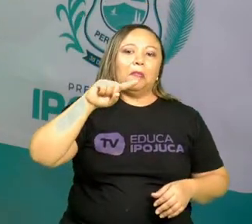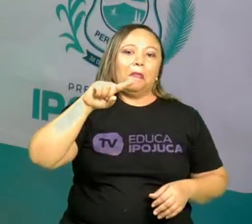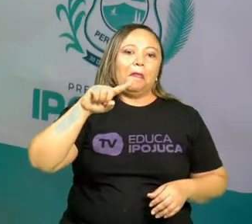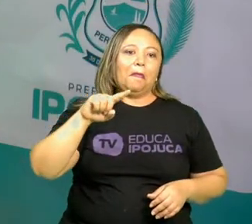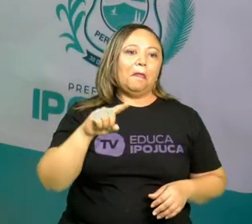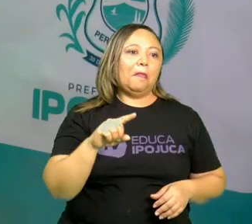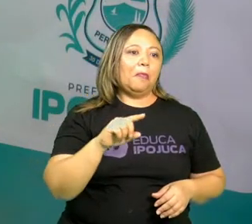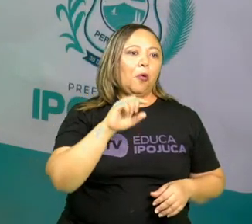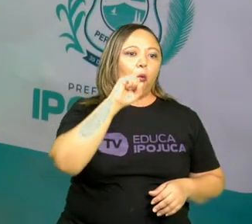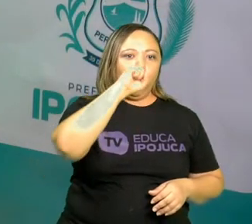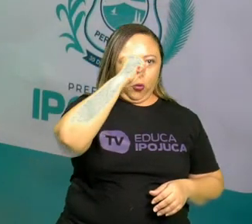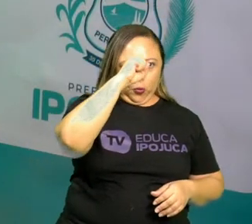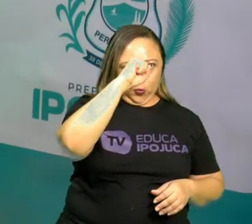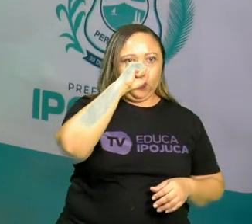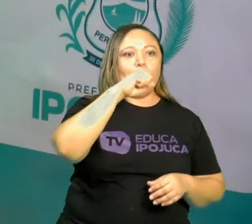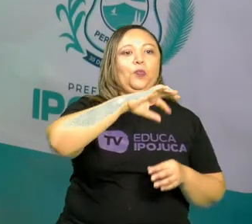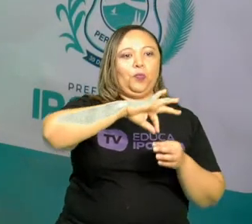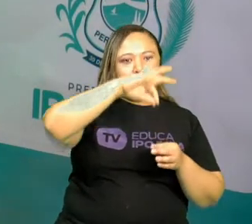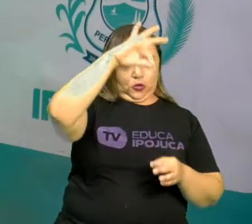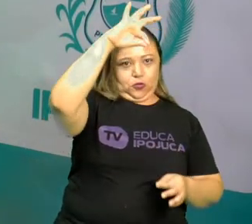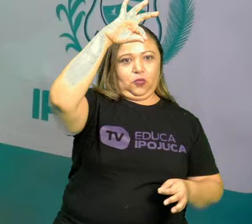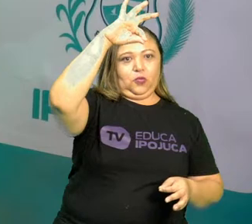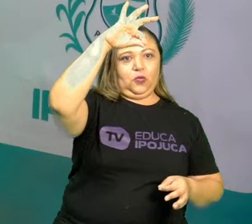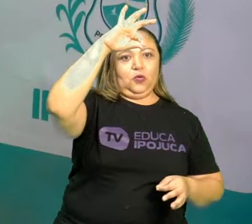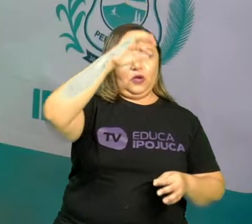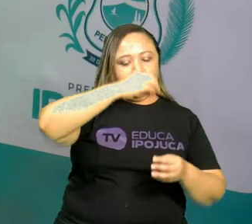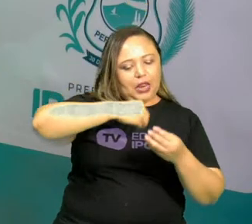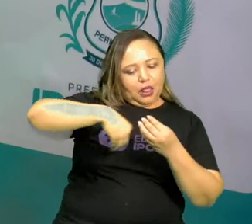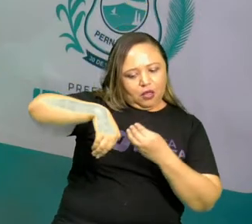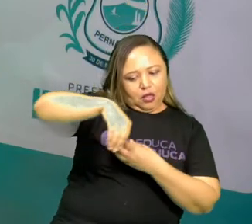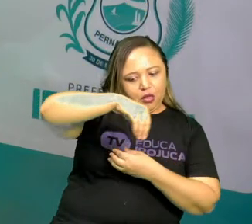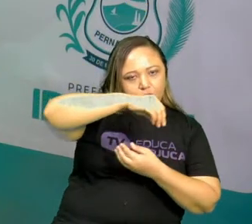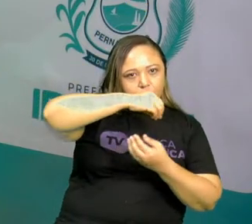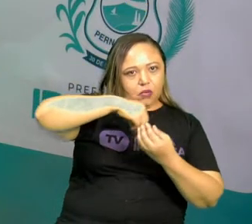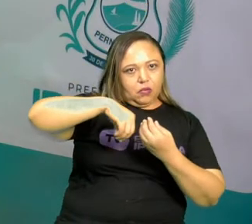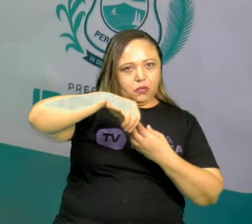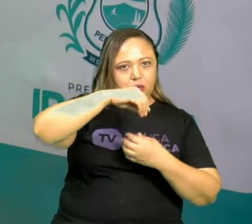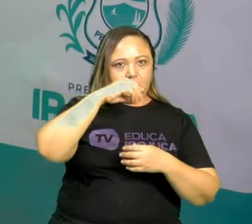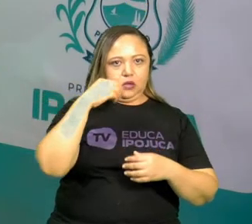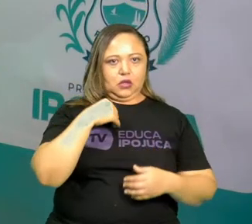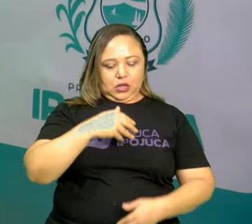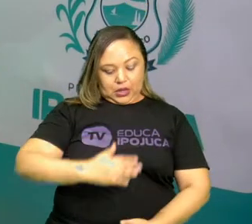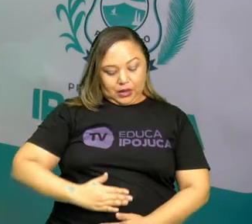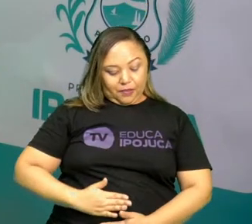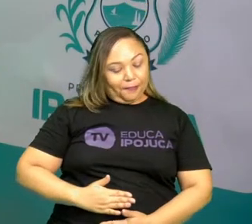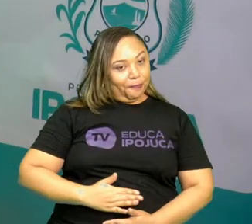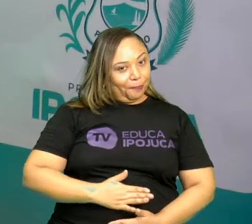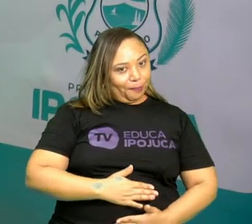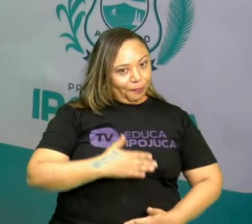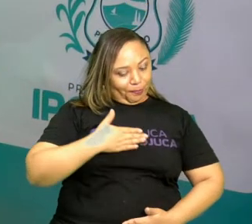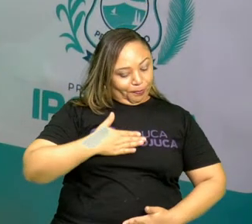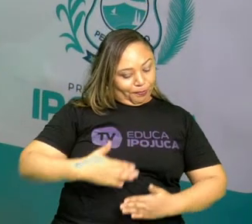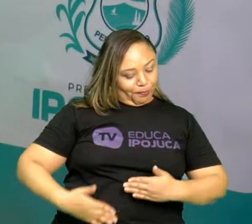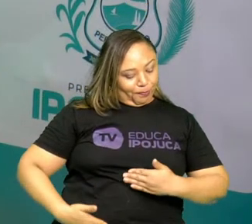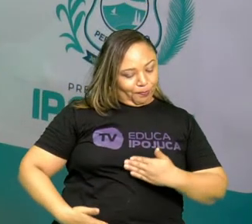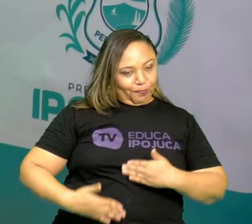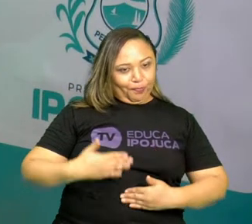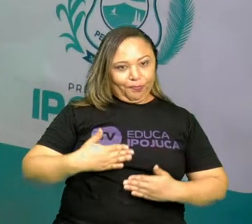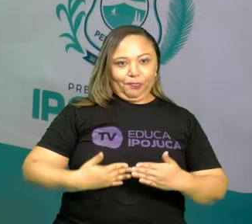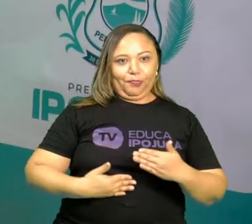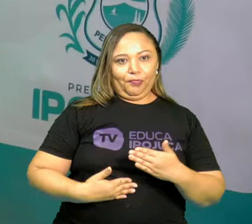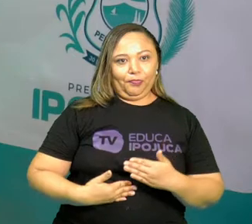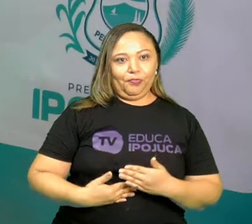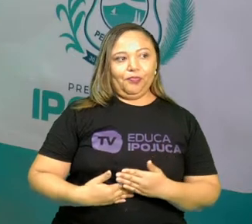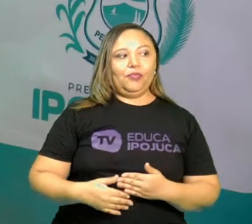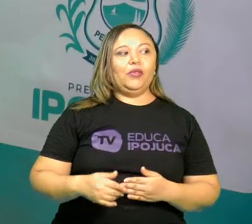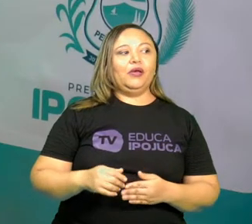circulado, né? Todo emaranhado dentro do nosso corpo. De comprimento, através do